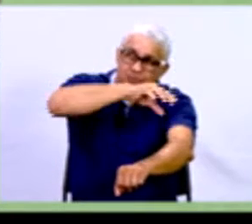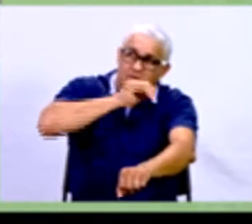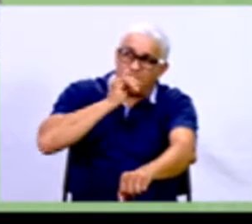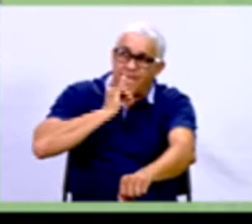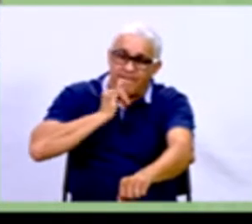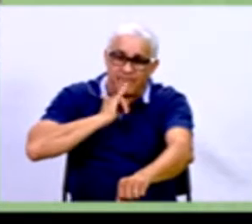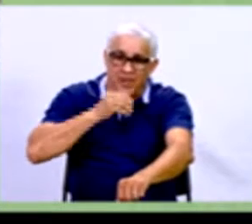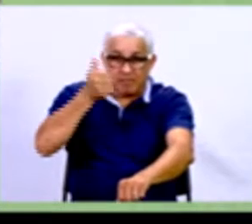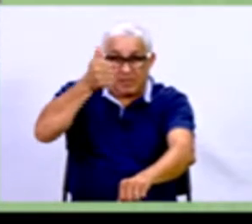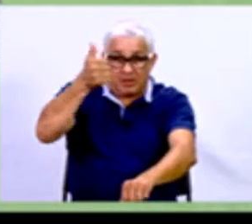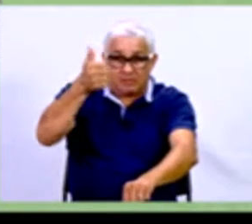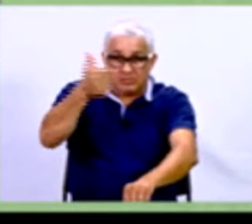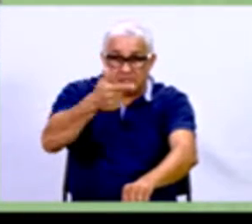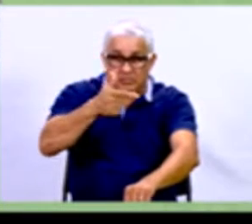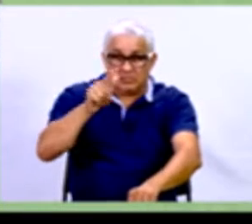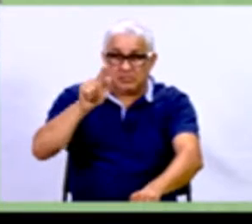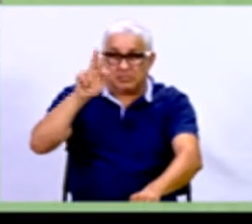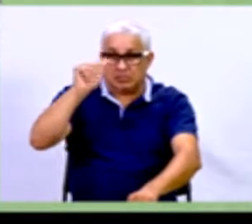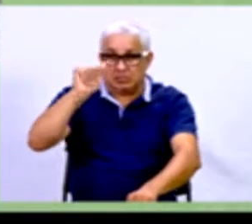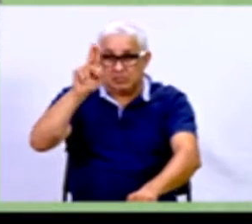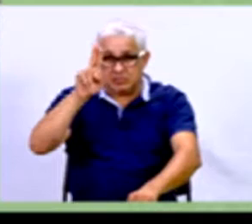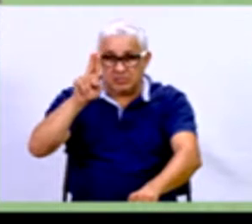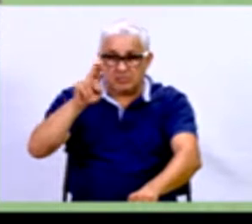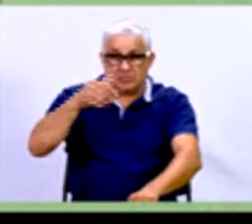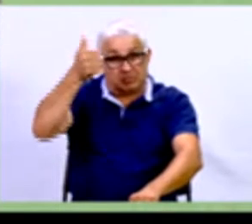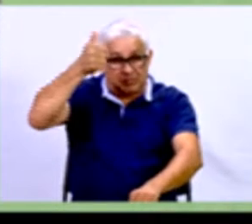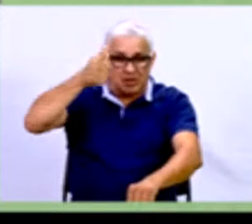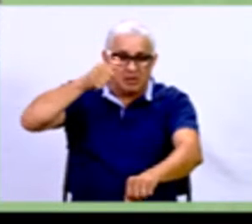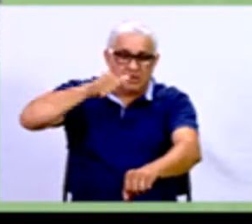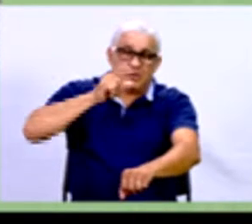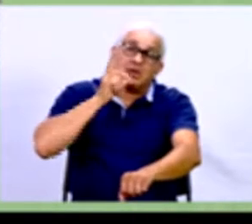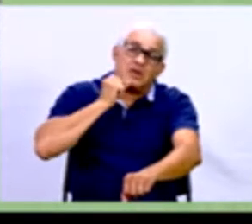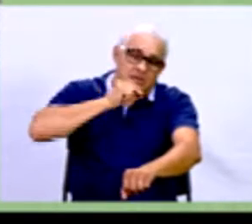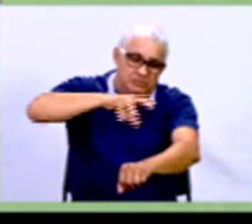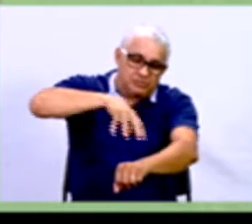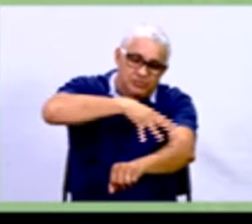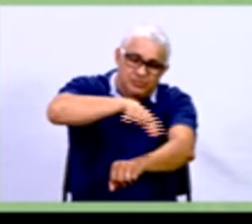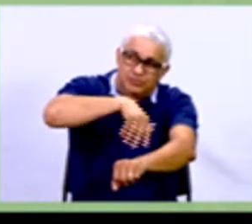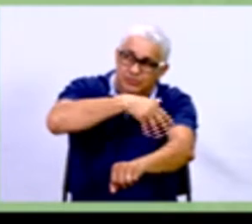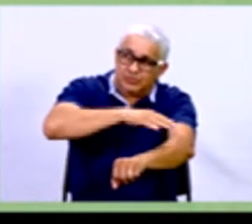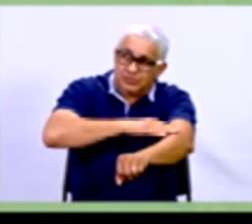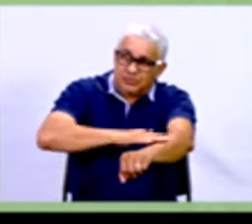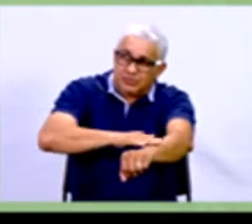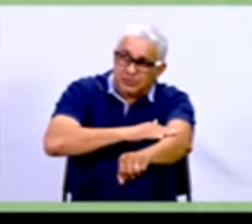1º e 2º grau. O procedimento seria lavar a queimadura, tá certo?